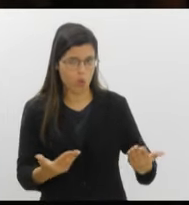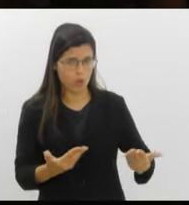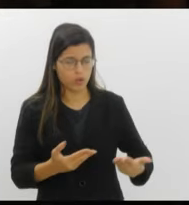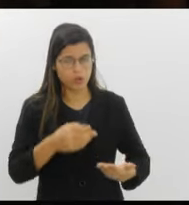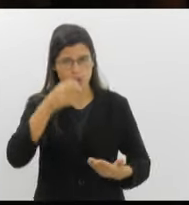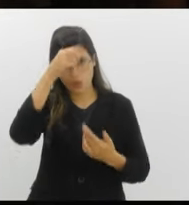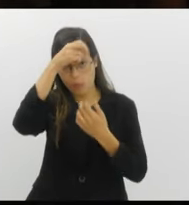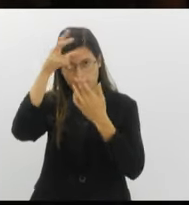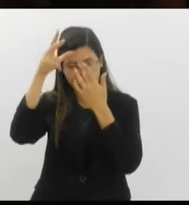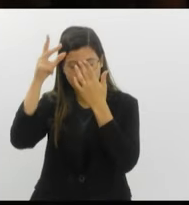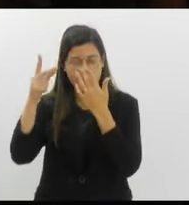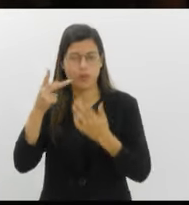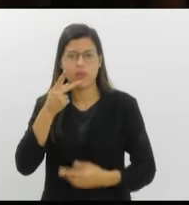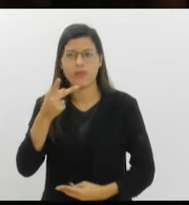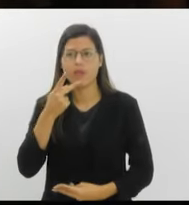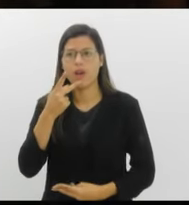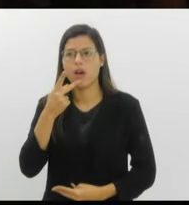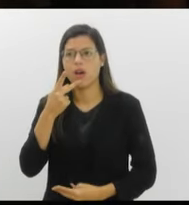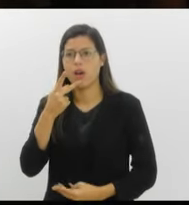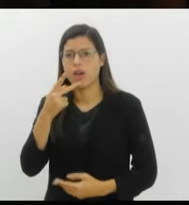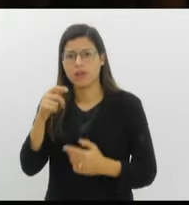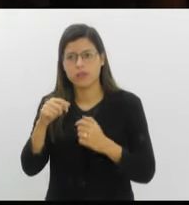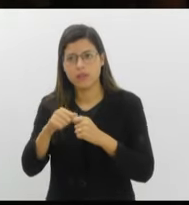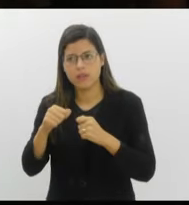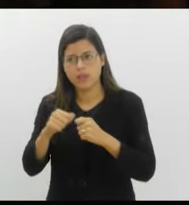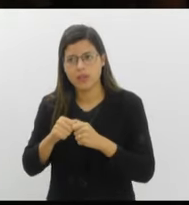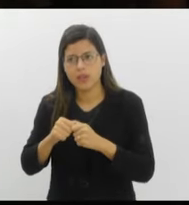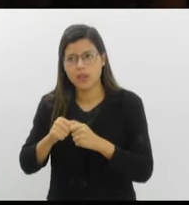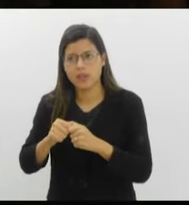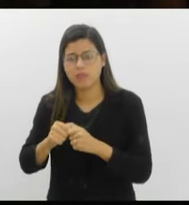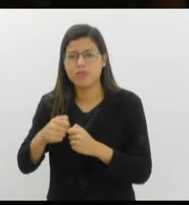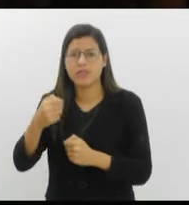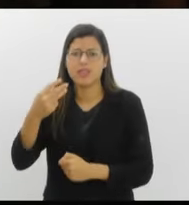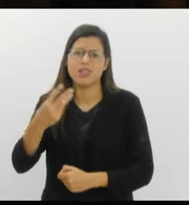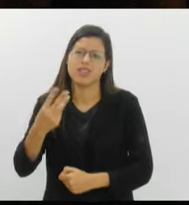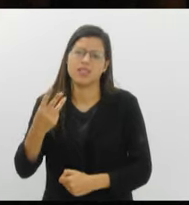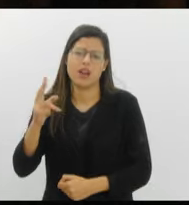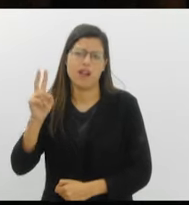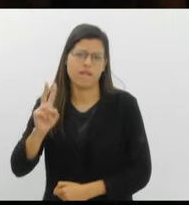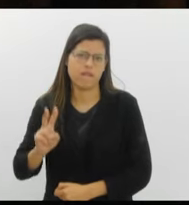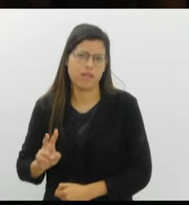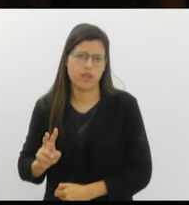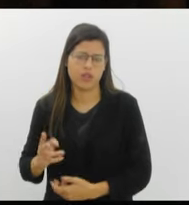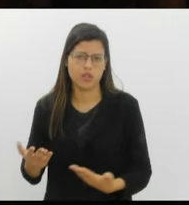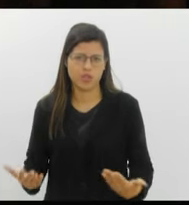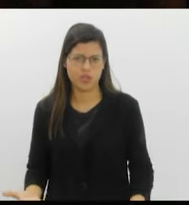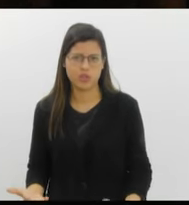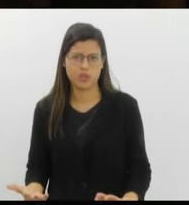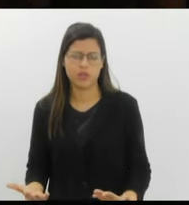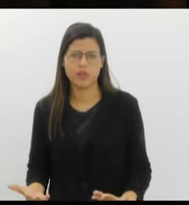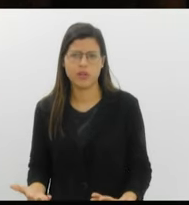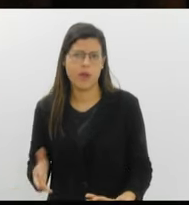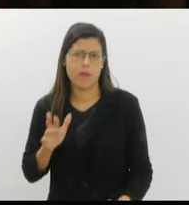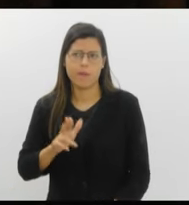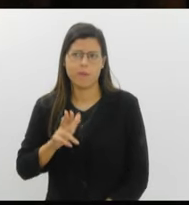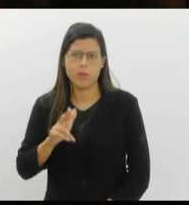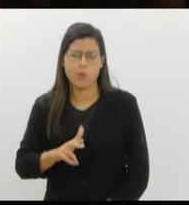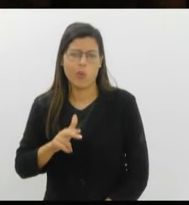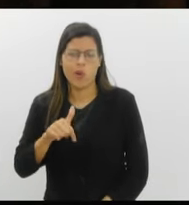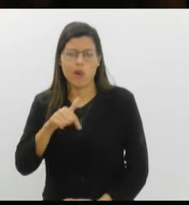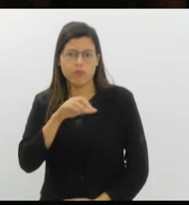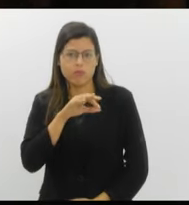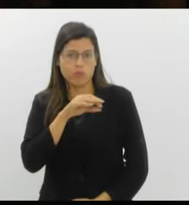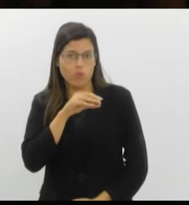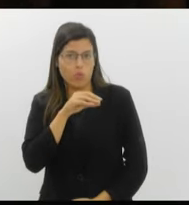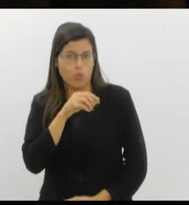fazendo, aliás, cometendo os mesmos erros pela terceira vez, no caso do BRT, não é com dinheiro da Prefeitura do Rio de Janeiro.